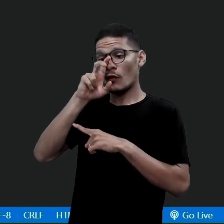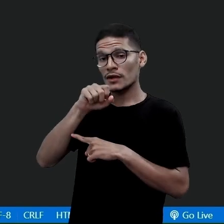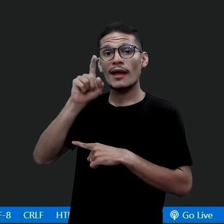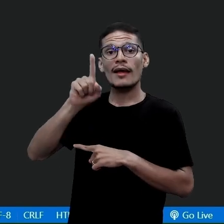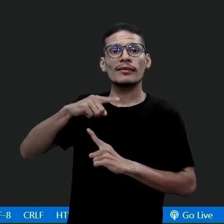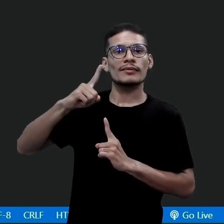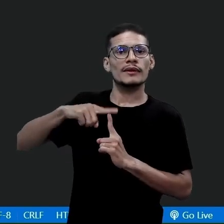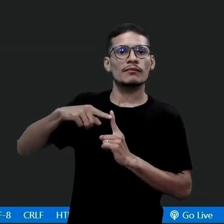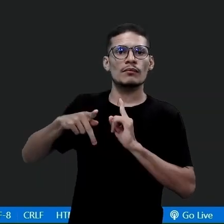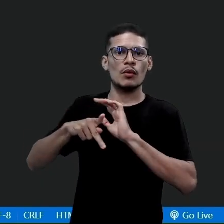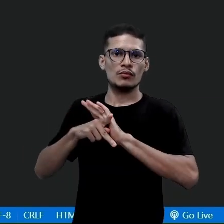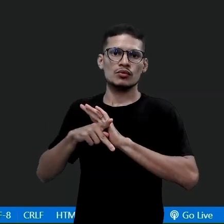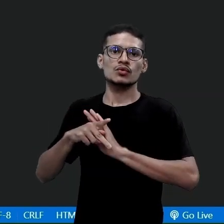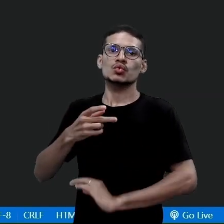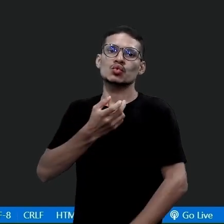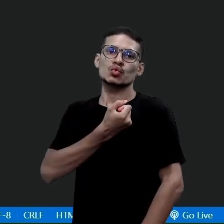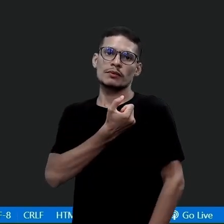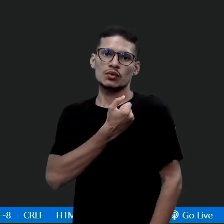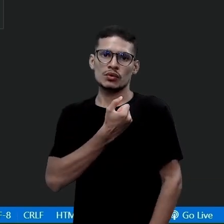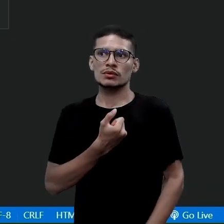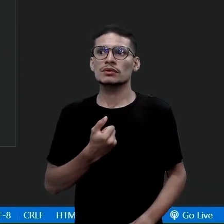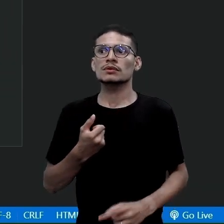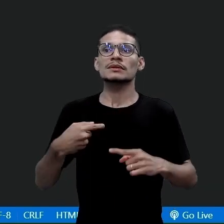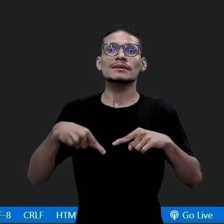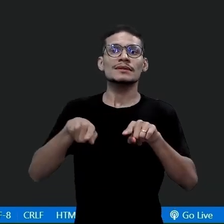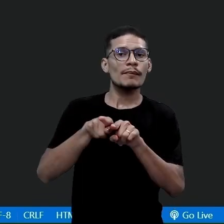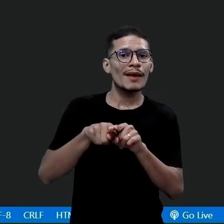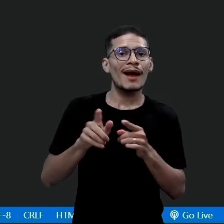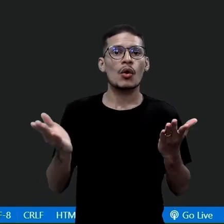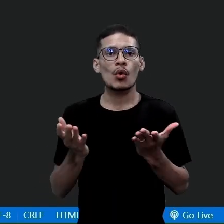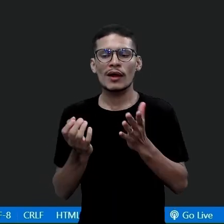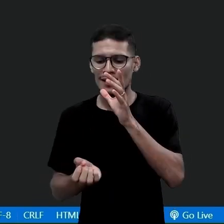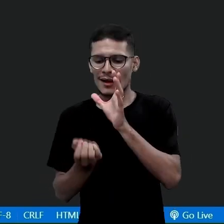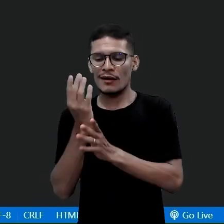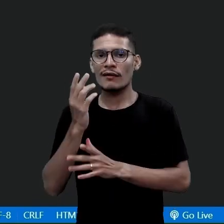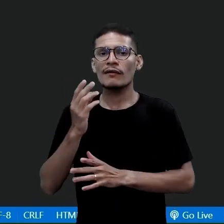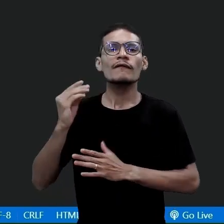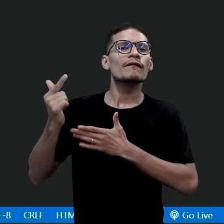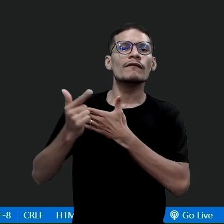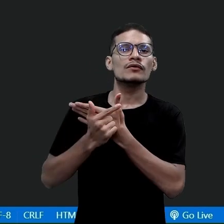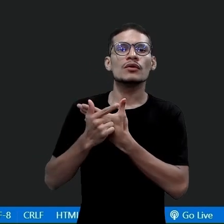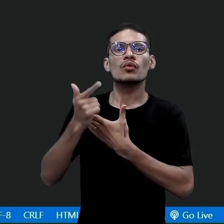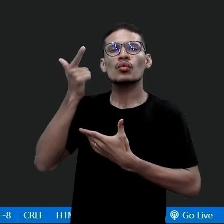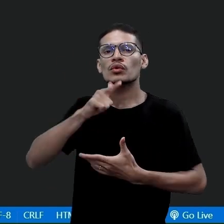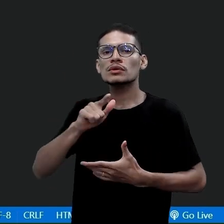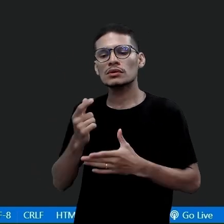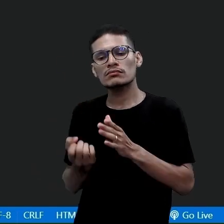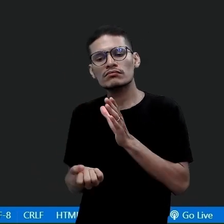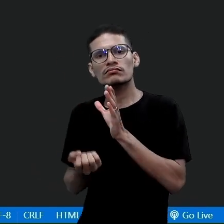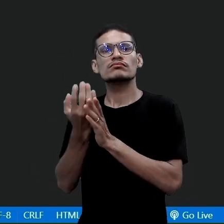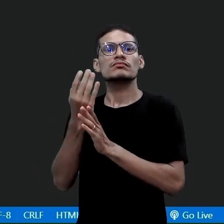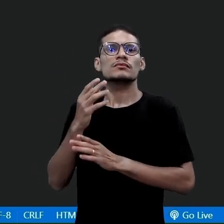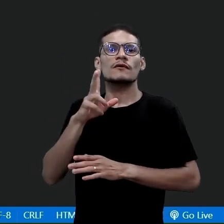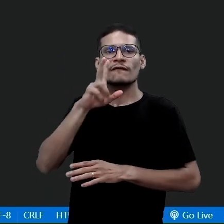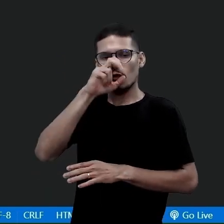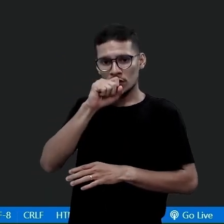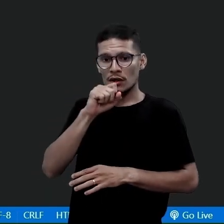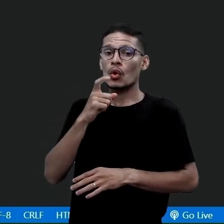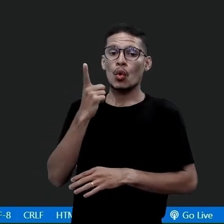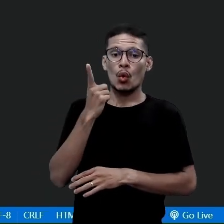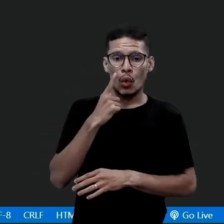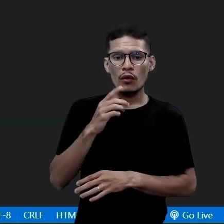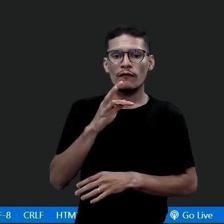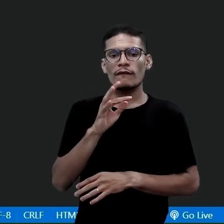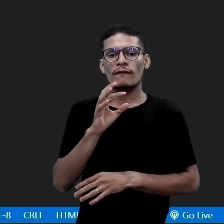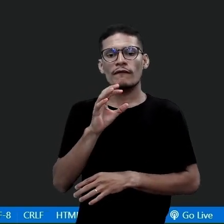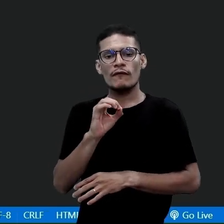numérico. Agora eu vou criar a função para definir a força. Function definir força.